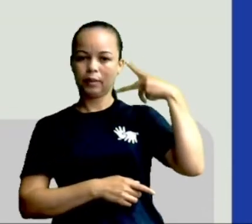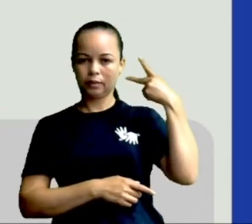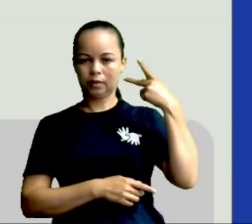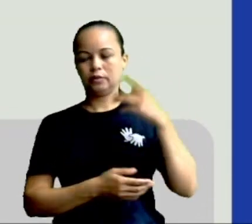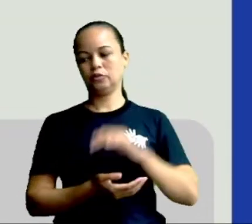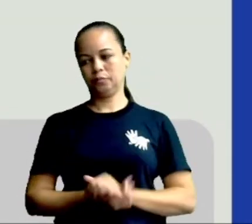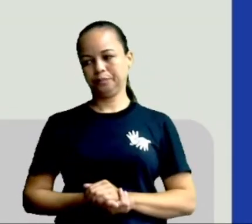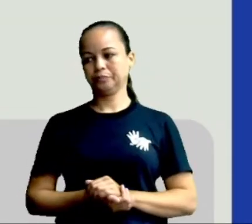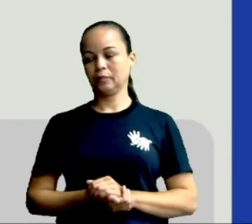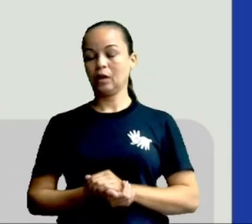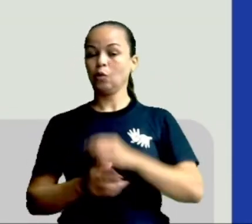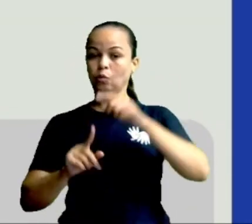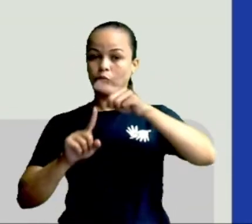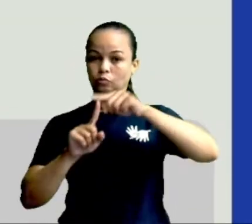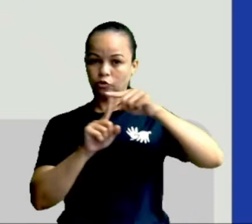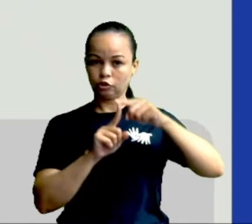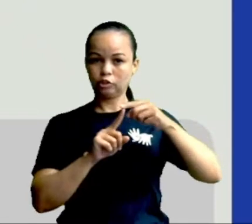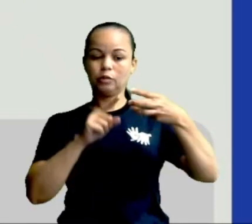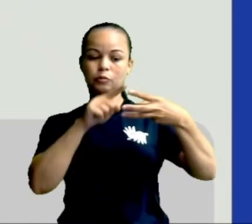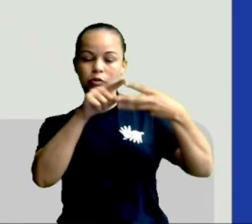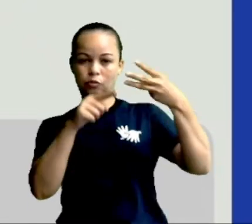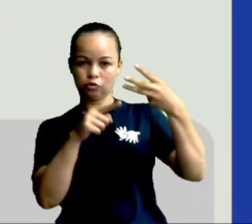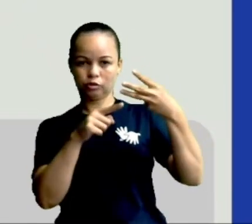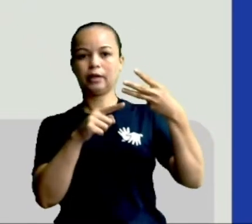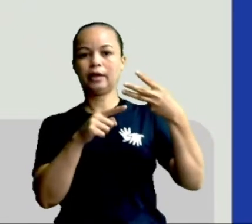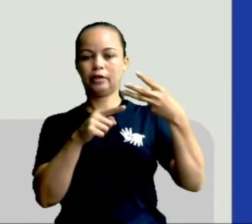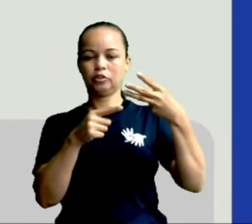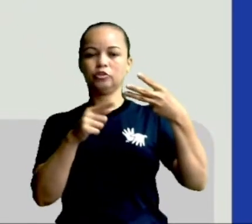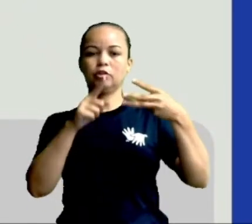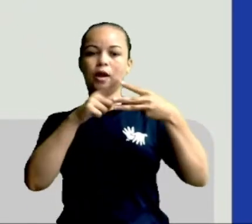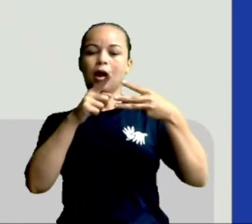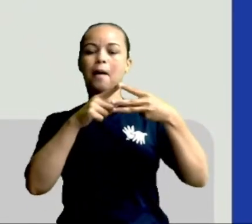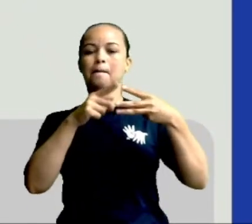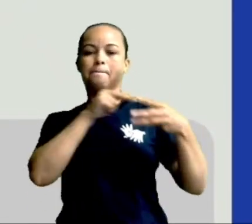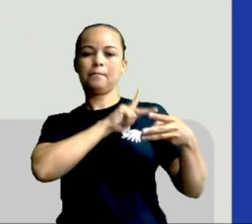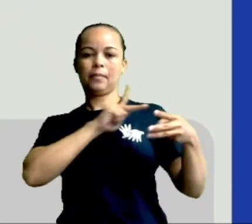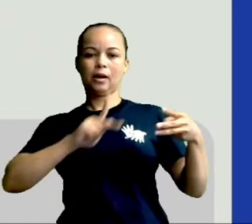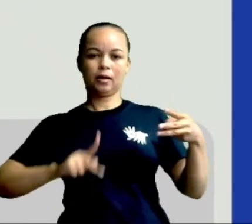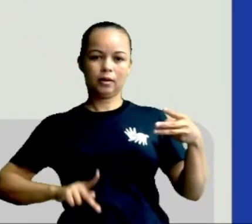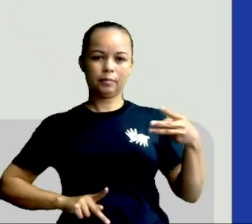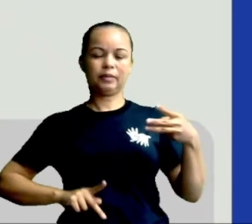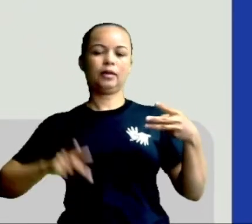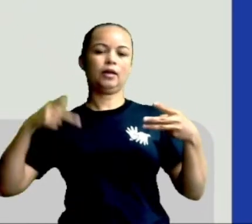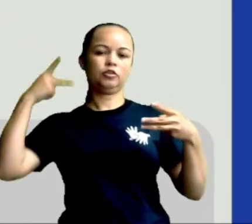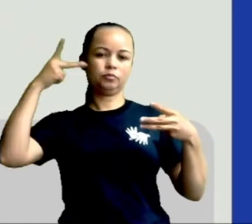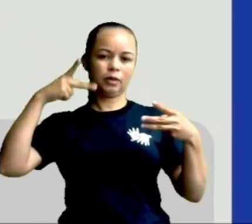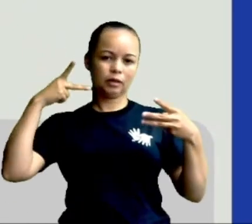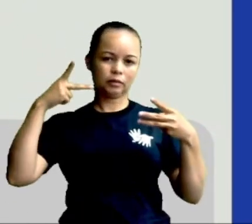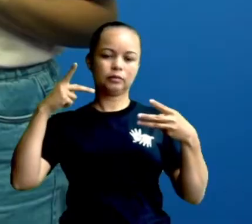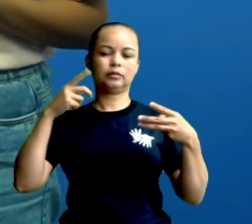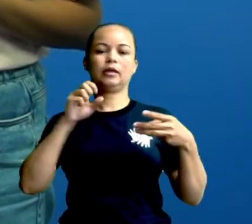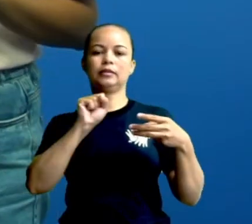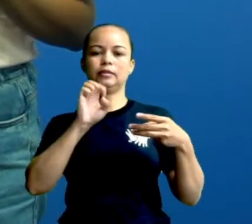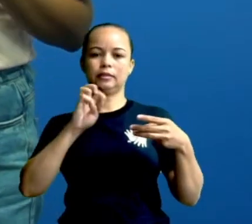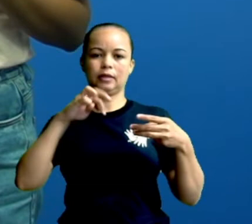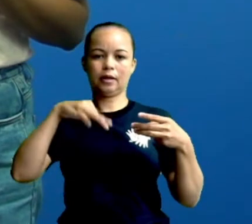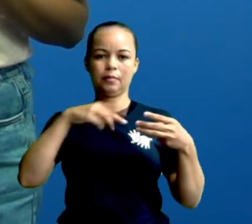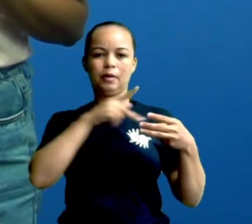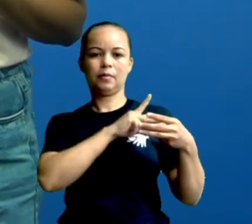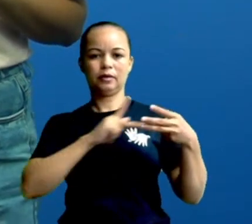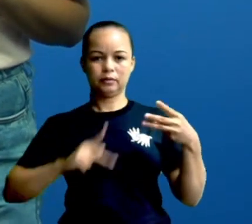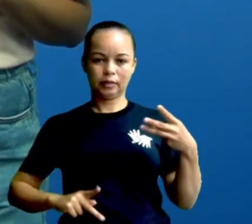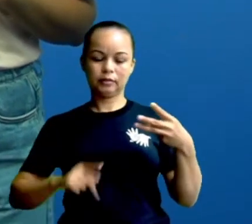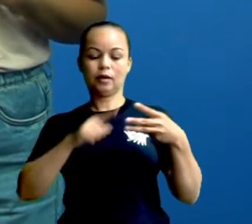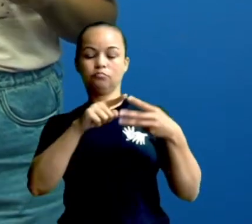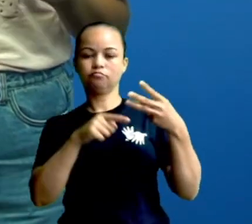E como eu já falei quais são os tipos são esses três parlamentarismo presidencialismo e semipresidencialista